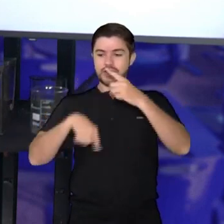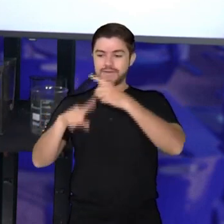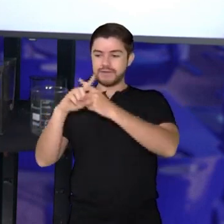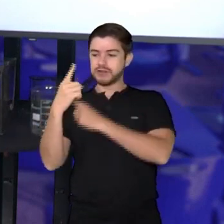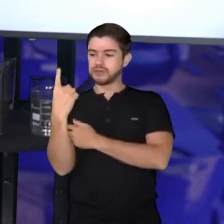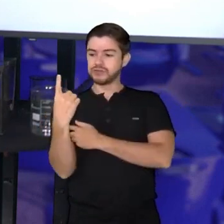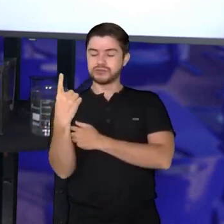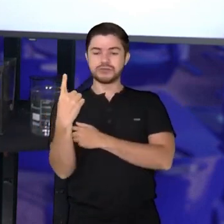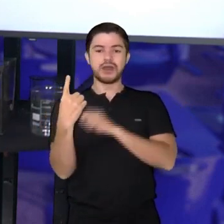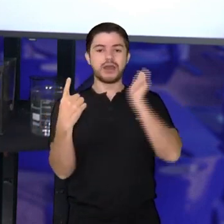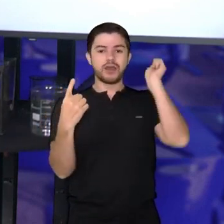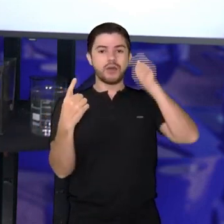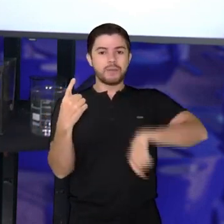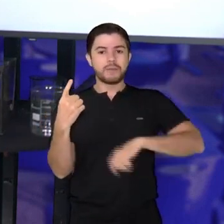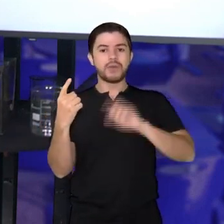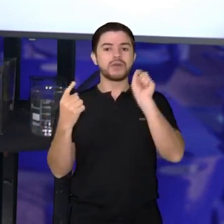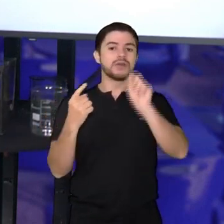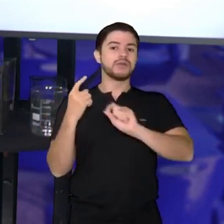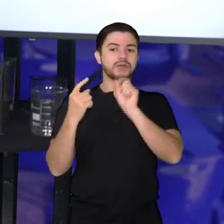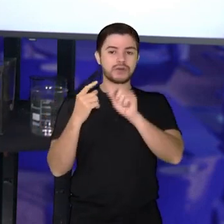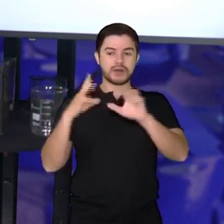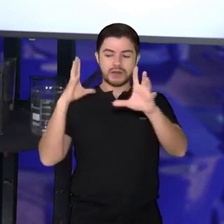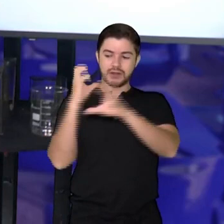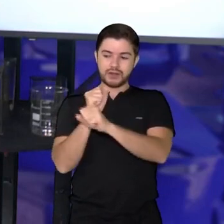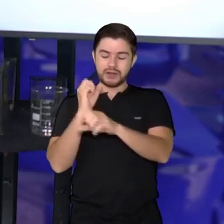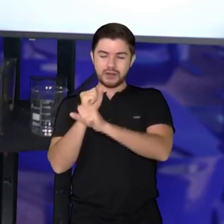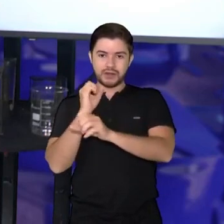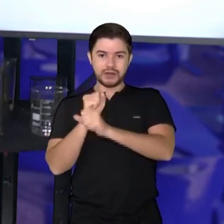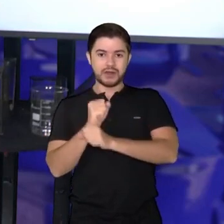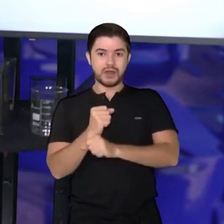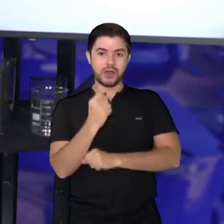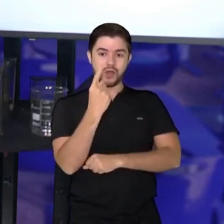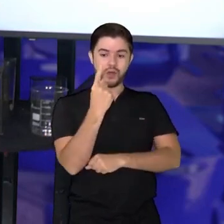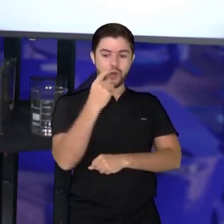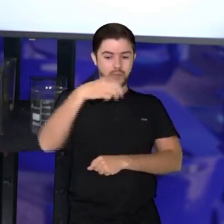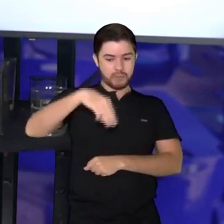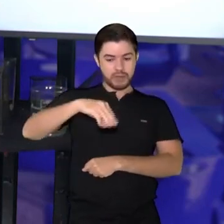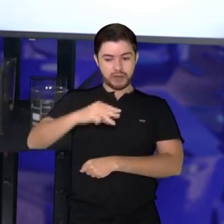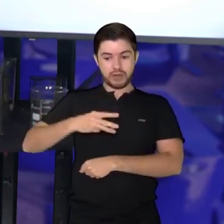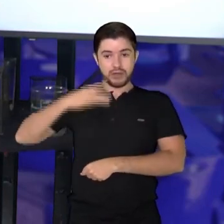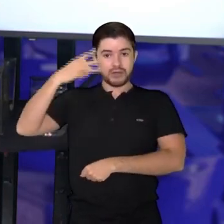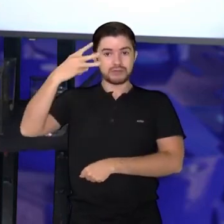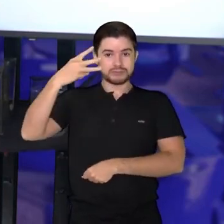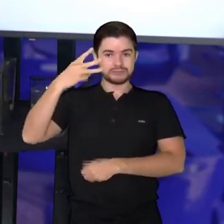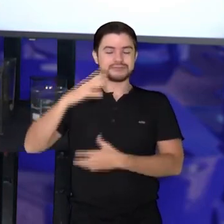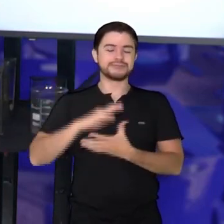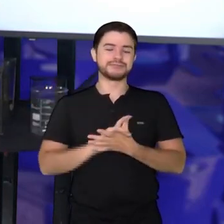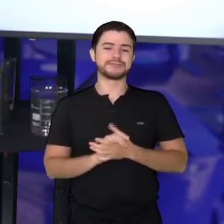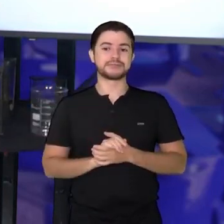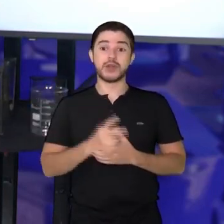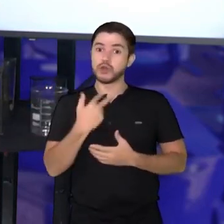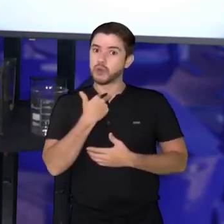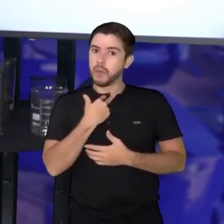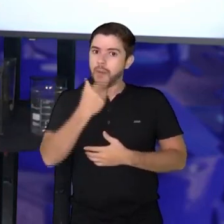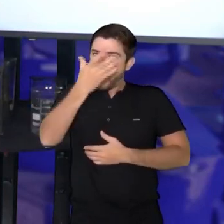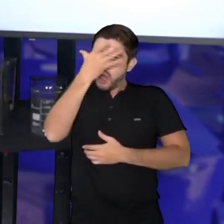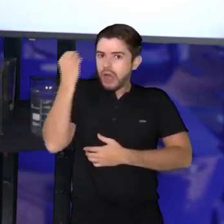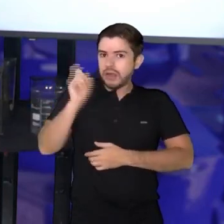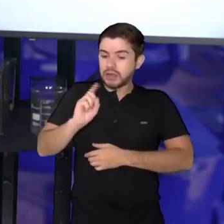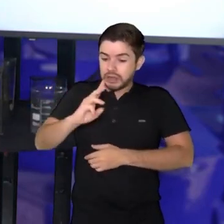chega a 1 metro cúbico. Você não pode esquecer da unidade de medida, tá?